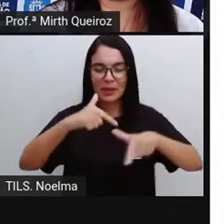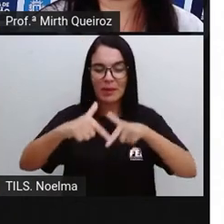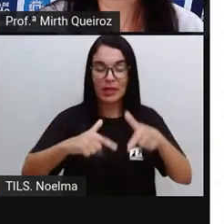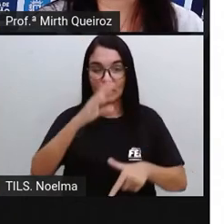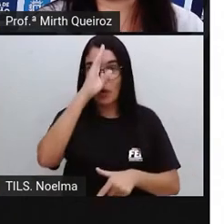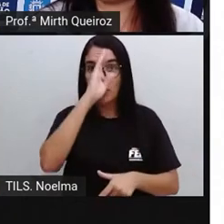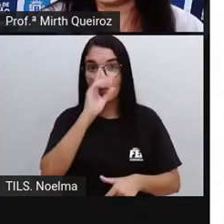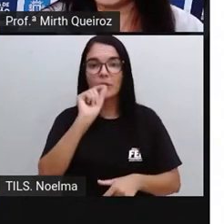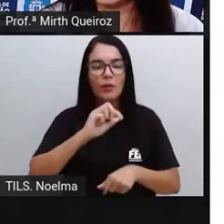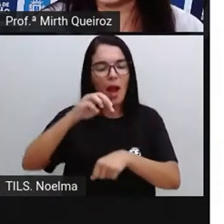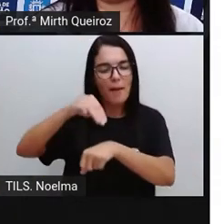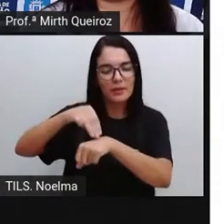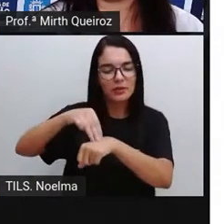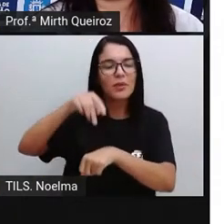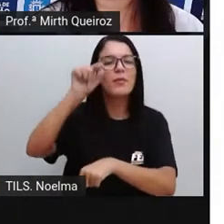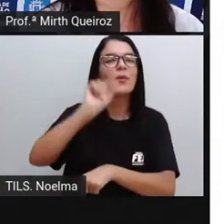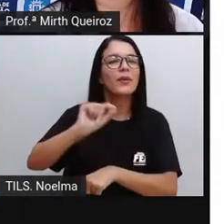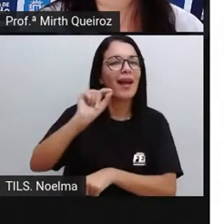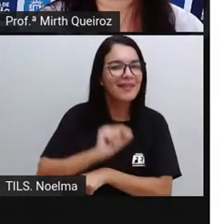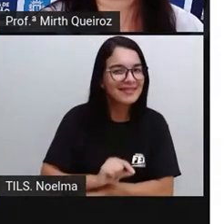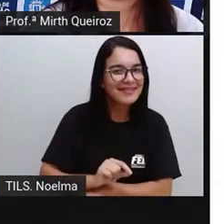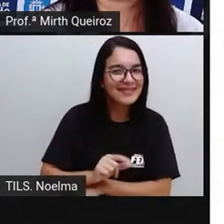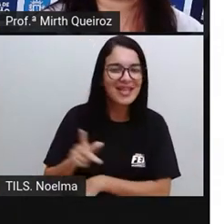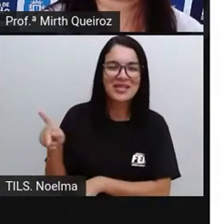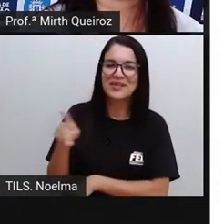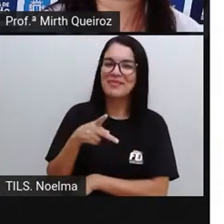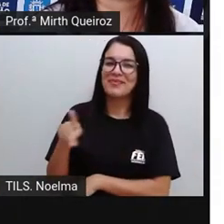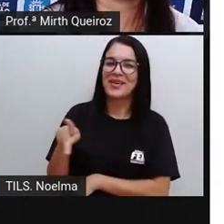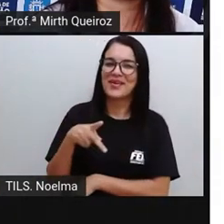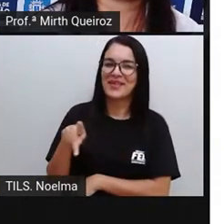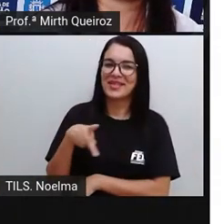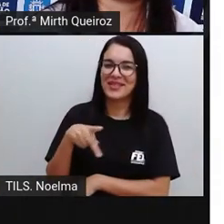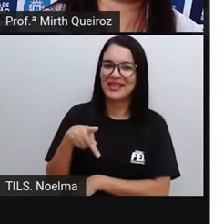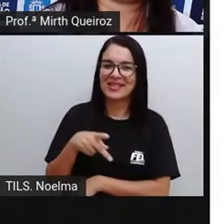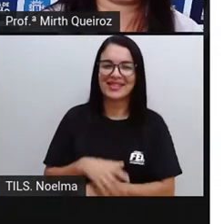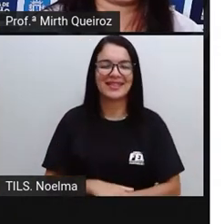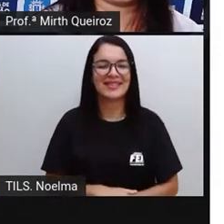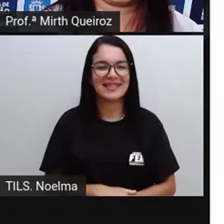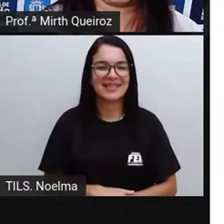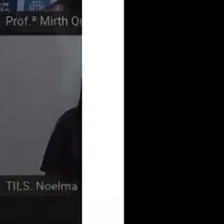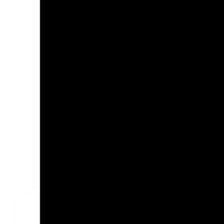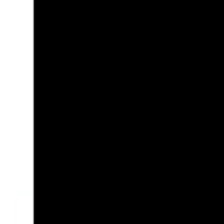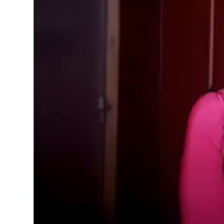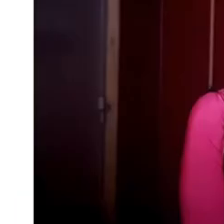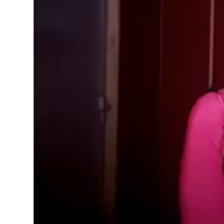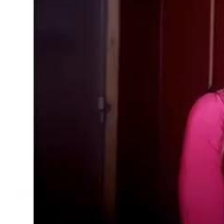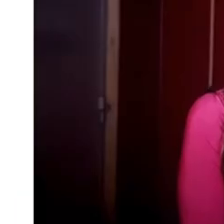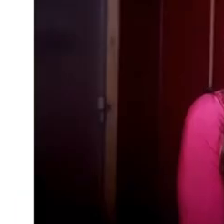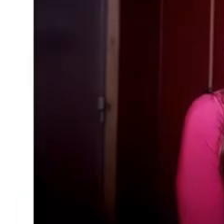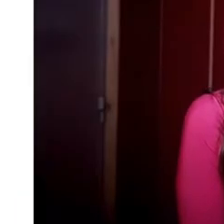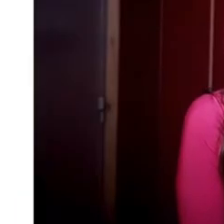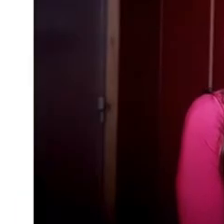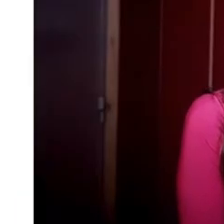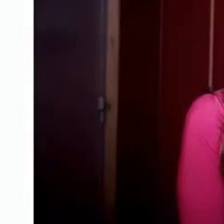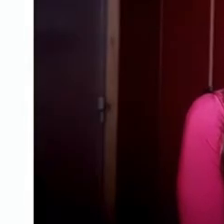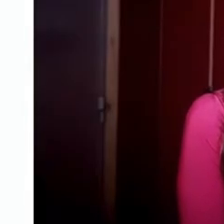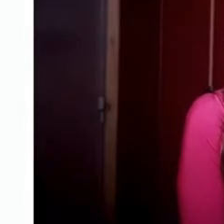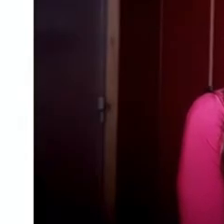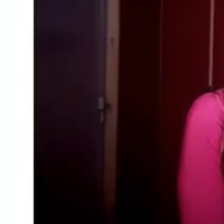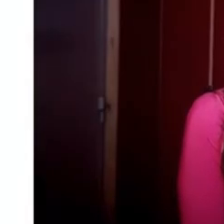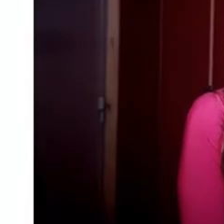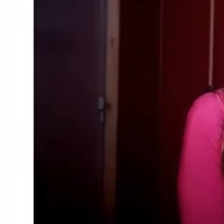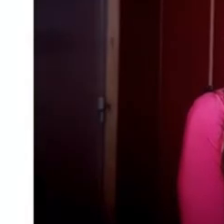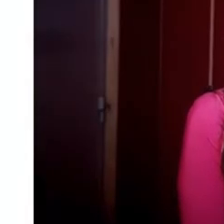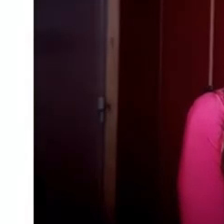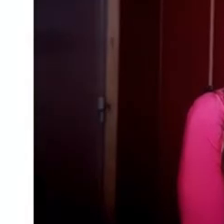município, aos servidores públicos do nosso município, que são os professores. Vamos fazer uma homenagem a